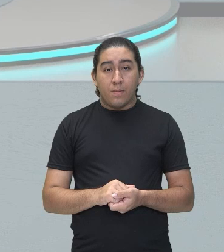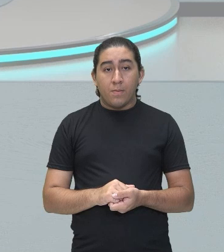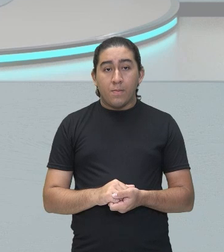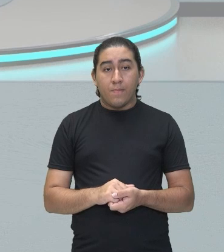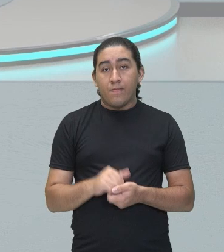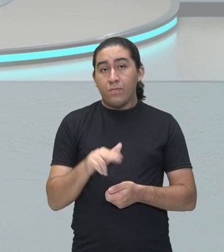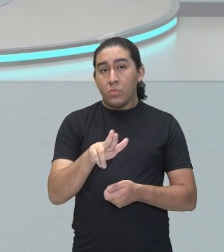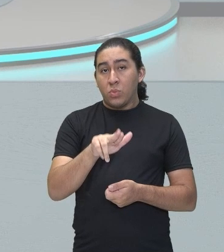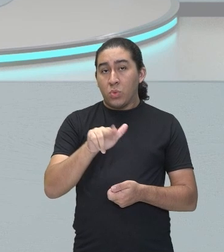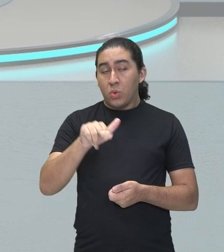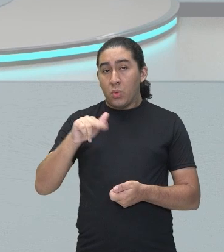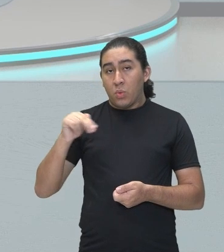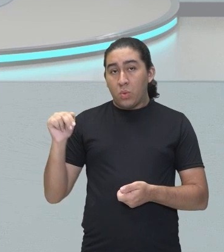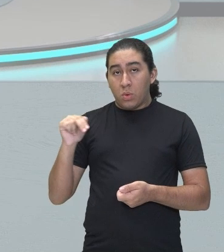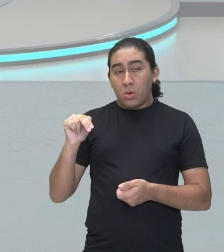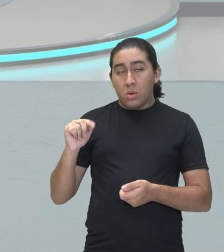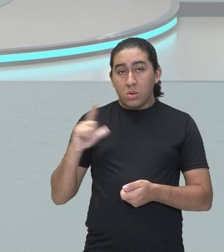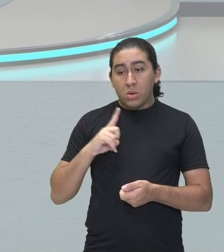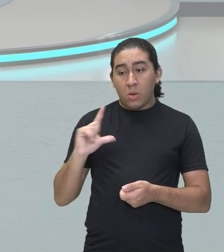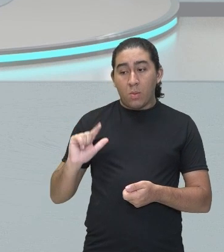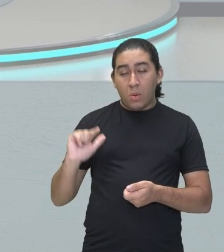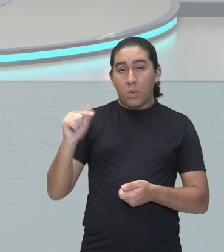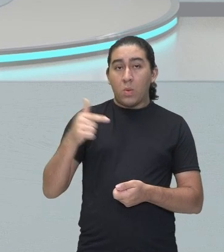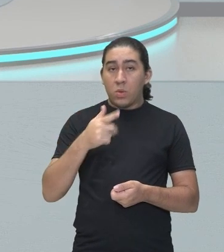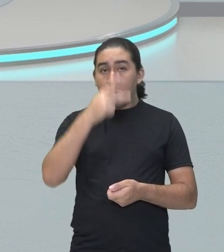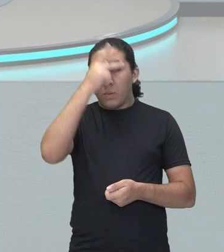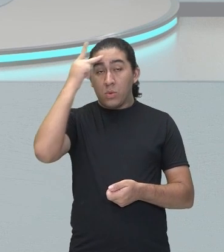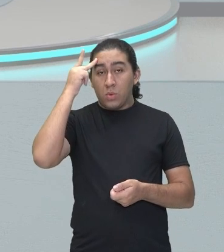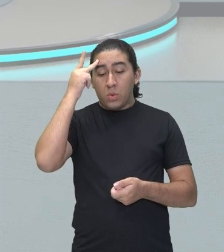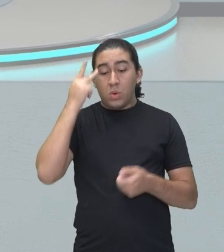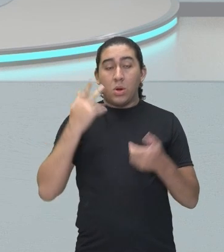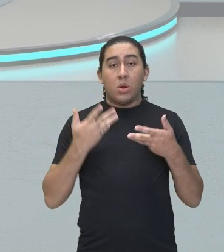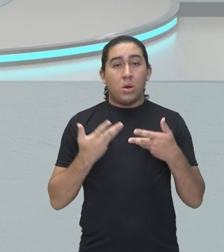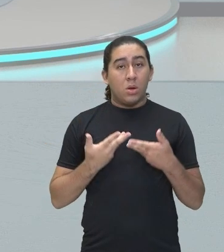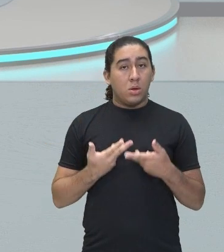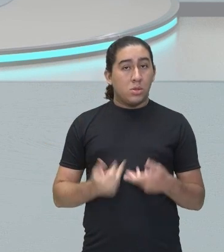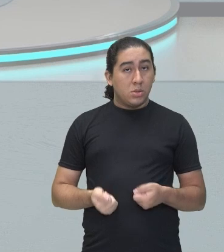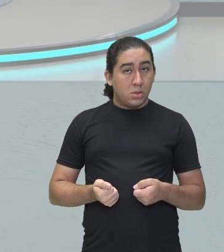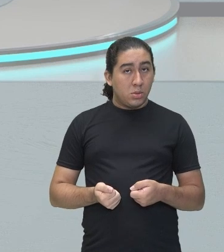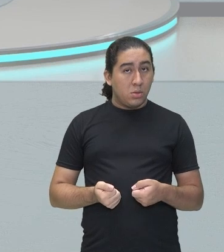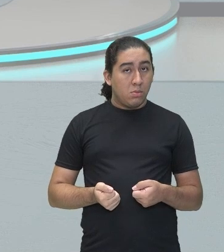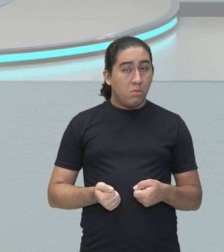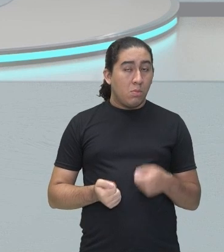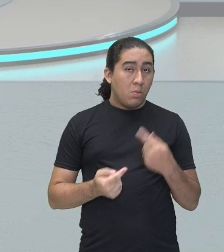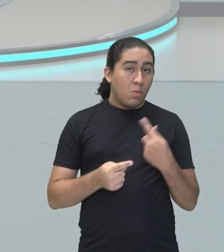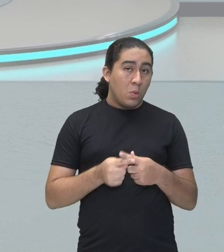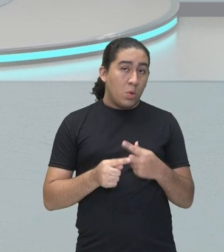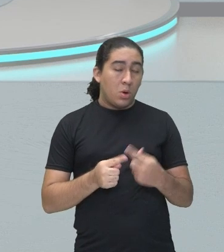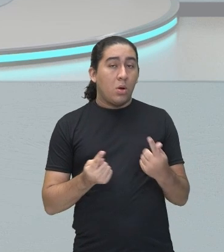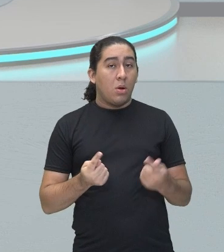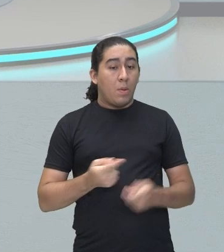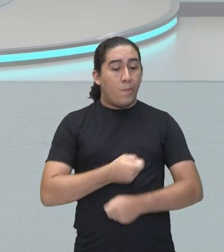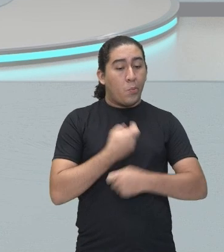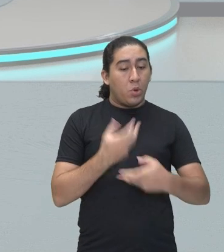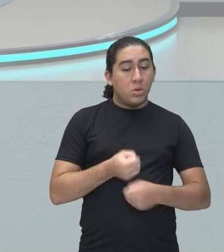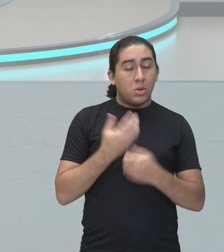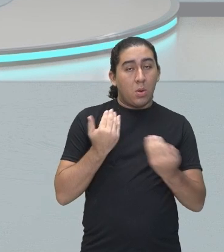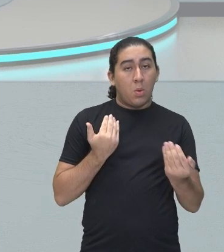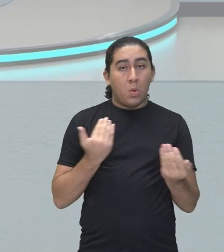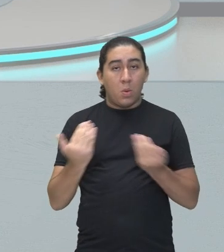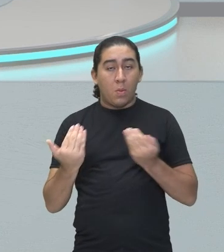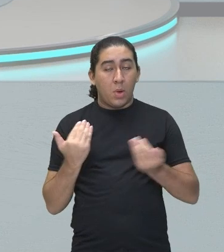outra vítima alegre ser aceita. Já que a voz poética compara a mulher a um ídolo,